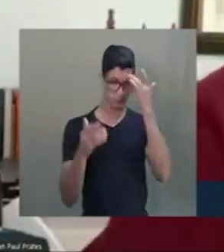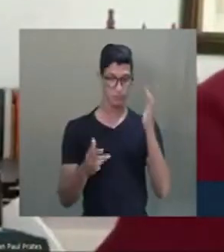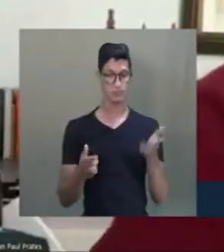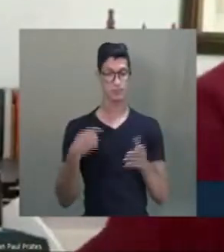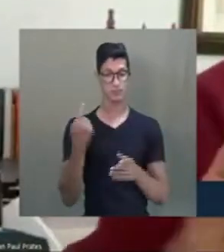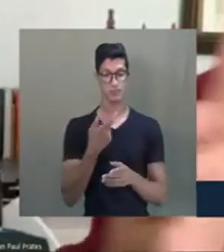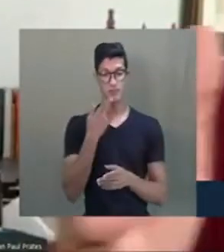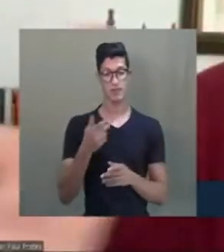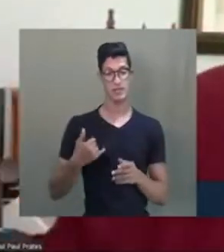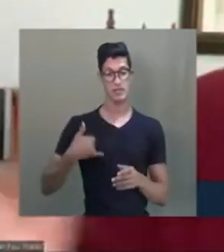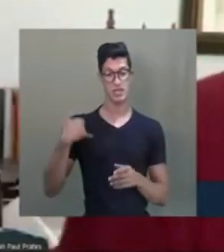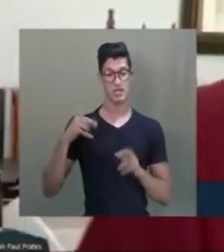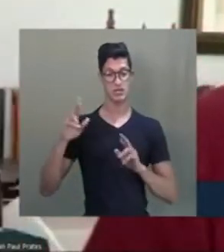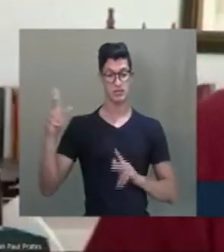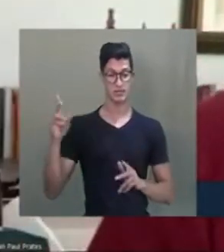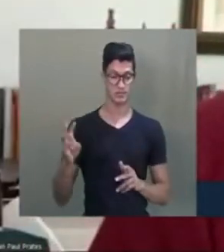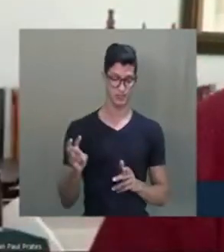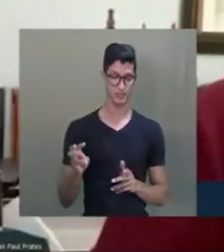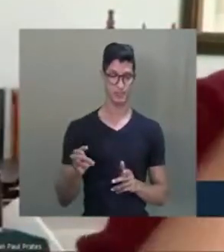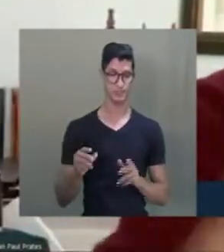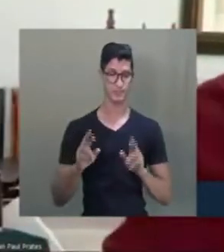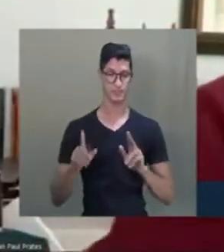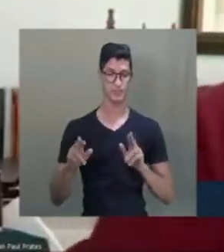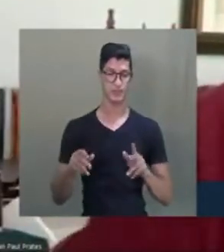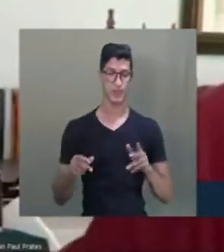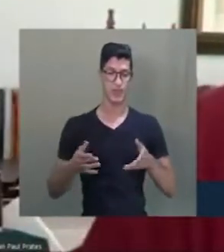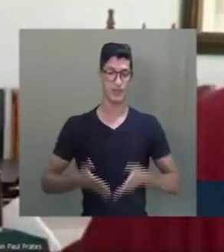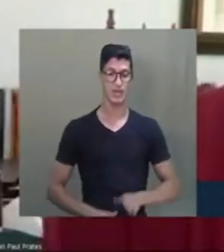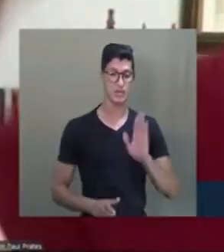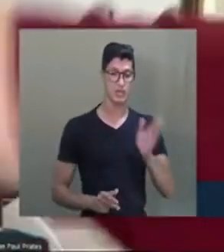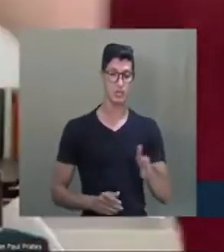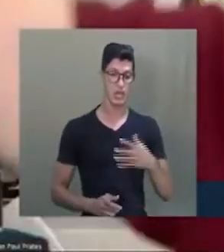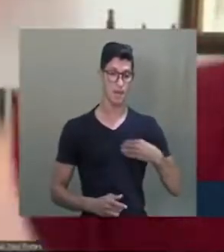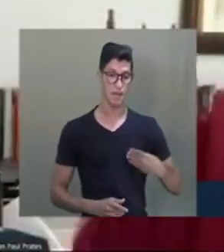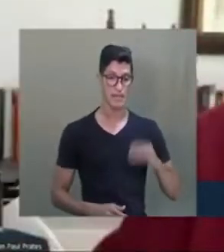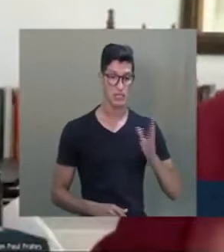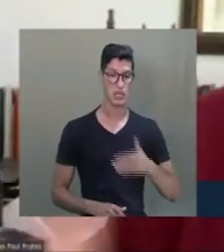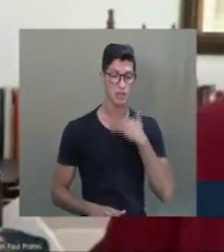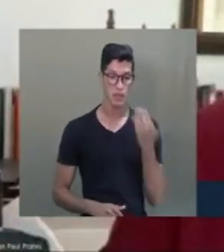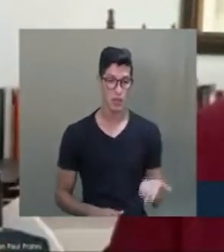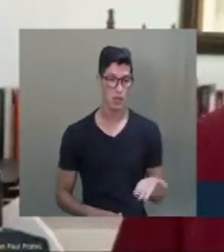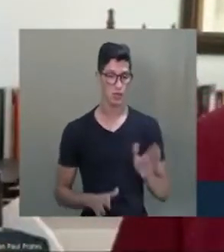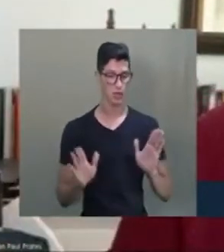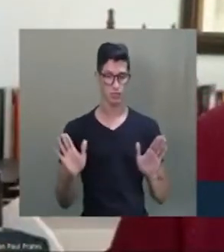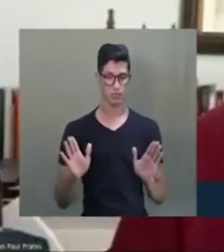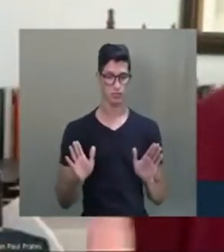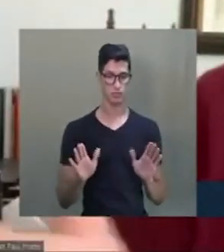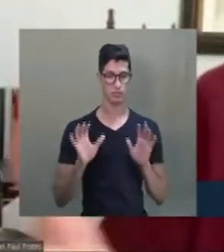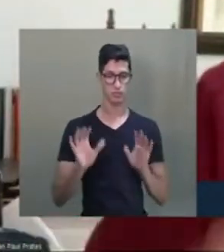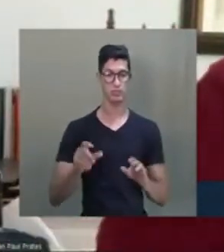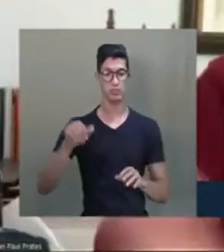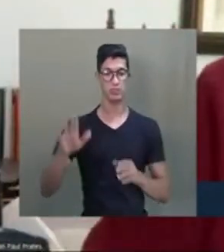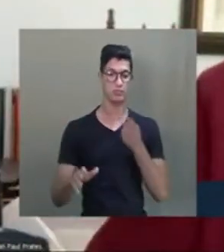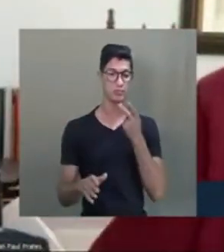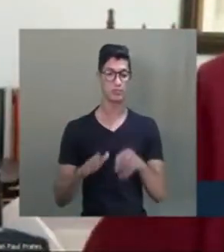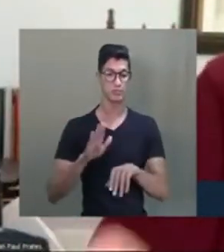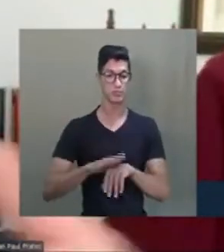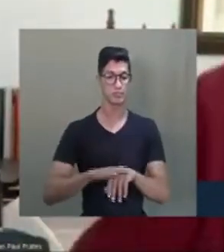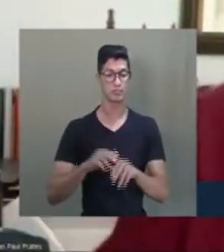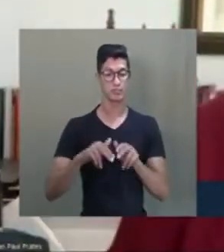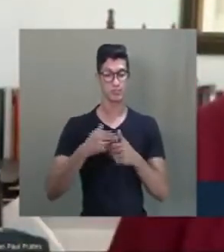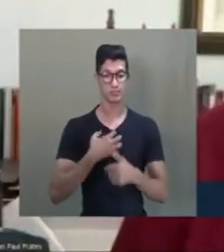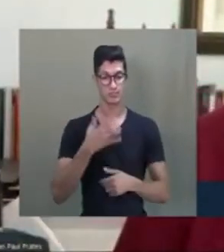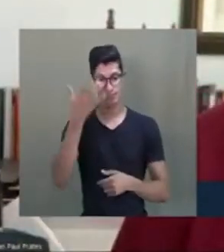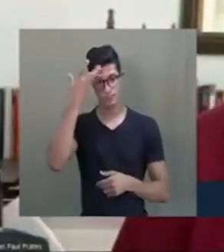gente está falando de idades diferentes. Não é tipo, nasceu, já está amamentando, já está na creche. Não é assim. Quem fala assim, não, pelo jeito,